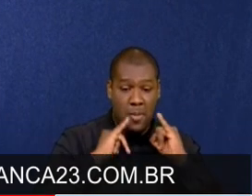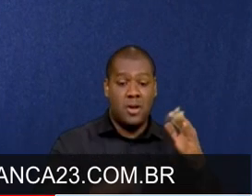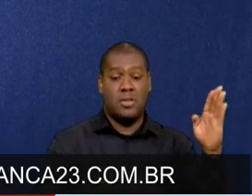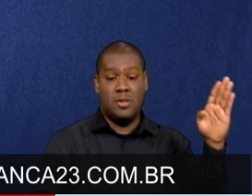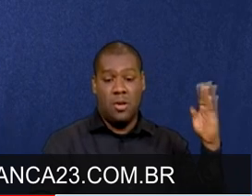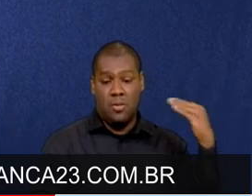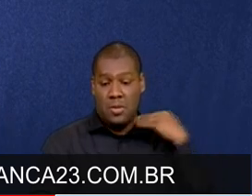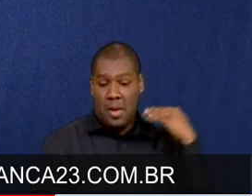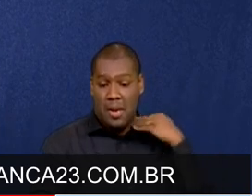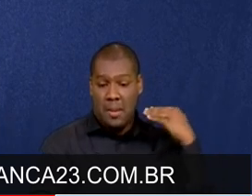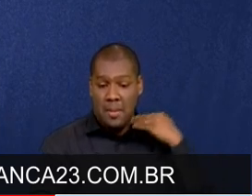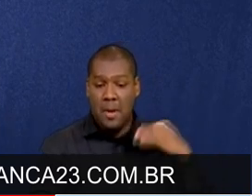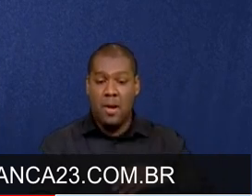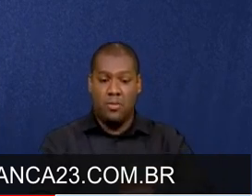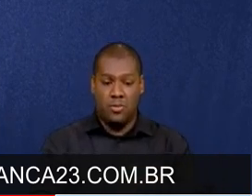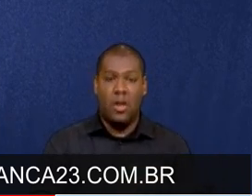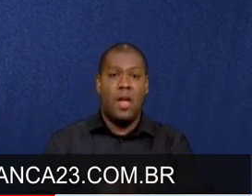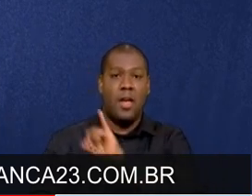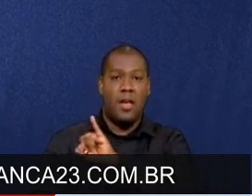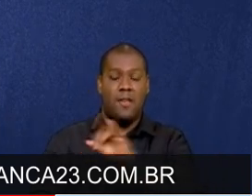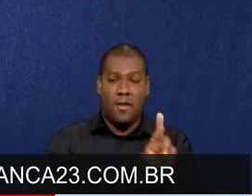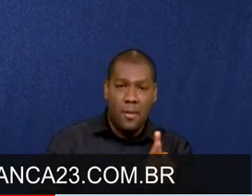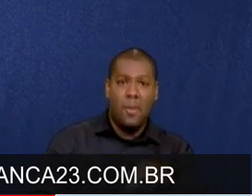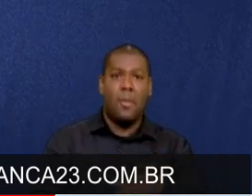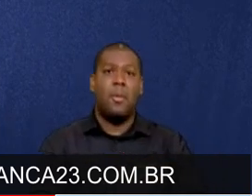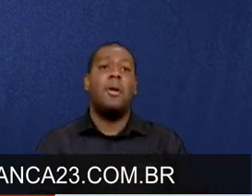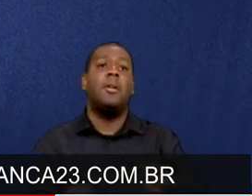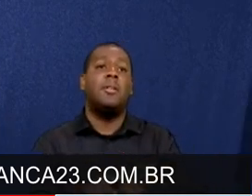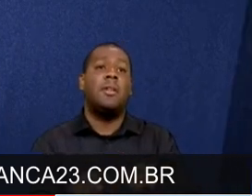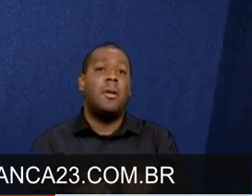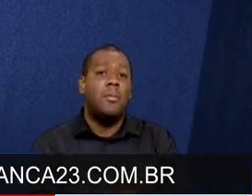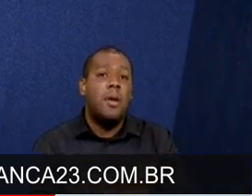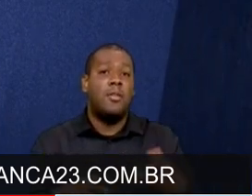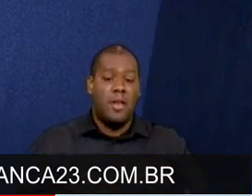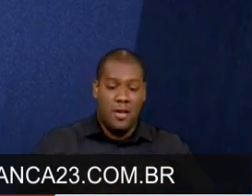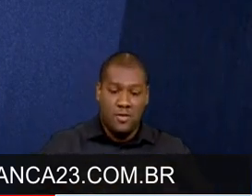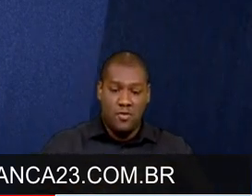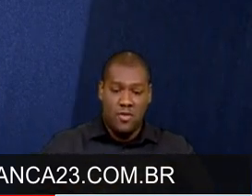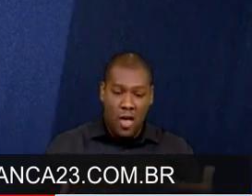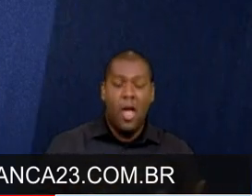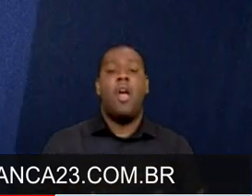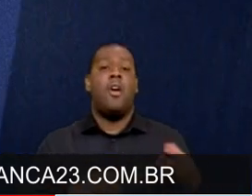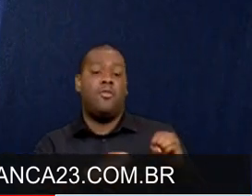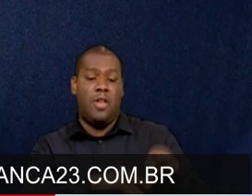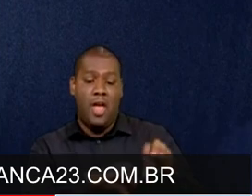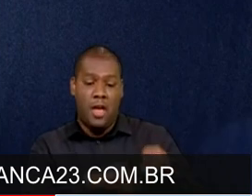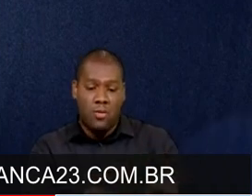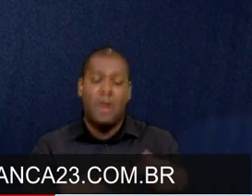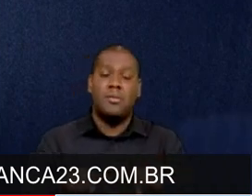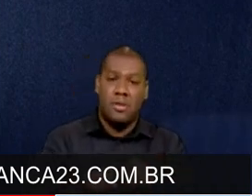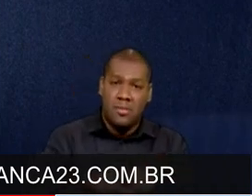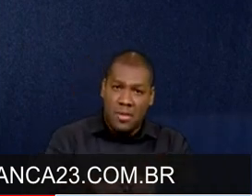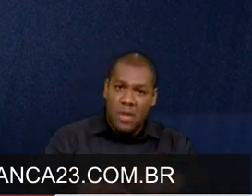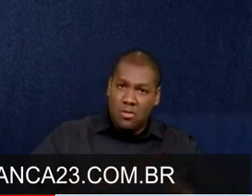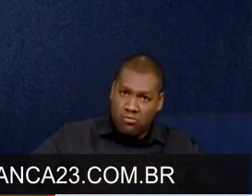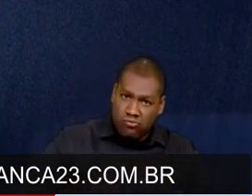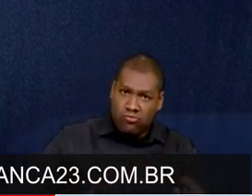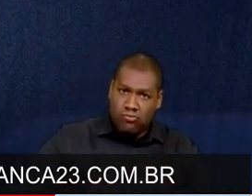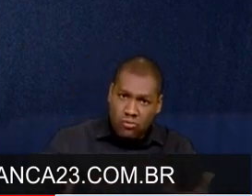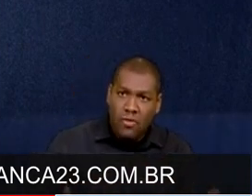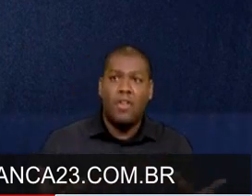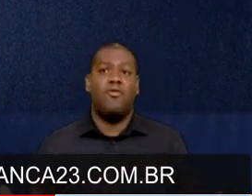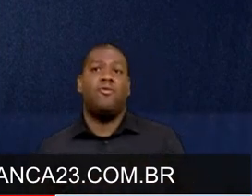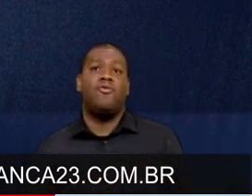de aplicações, comprovantes de despesas médicas e de gastos com educação, extrato de previdência privada, se for o caso,